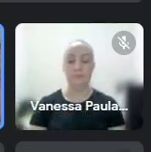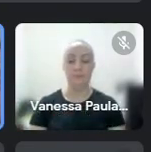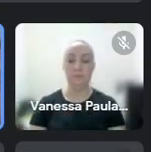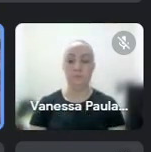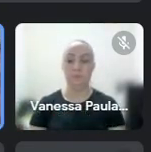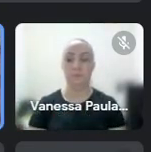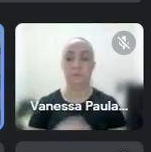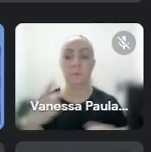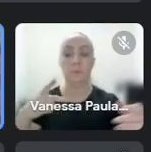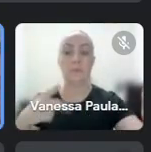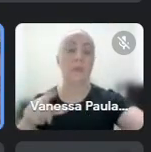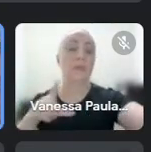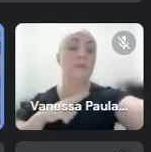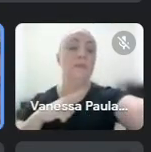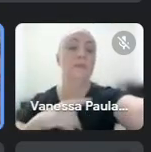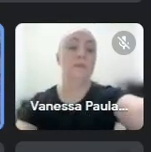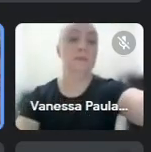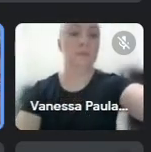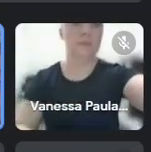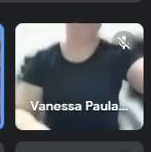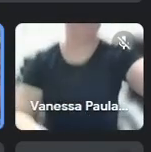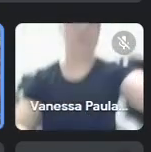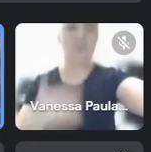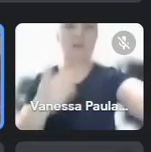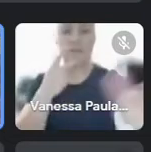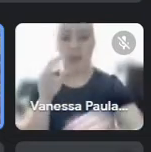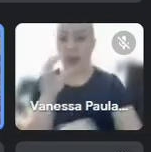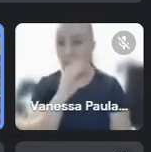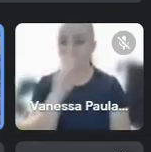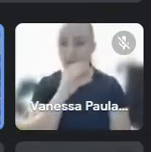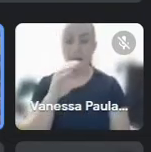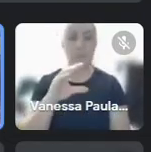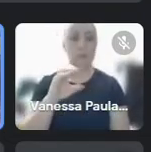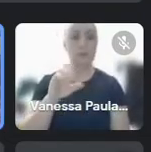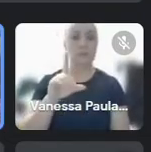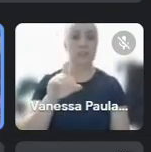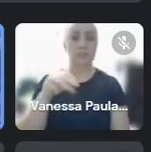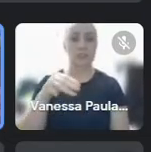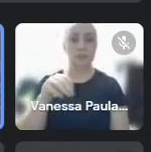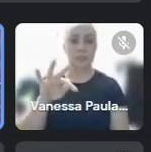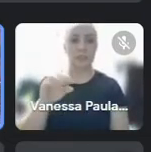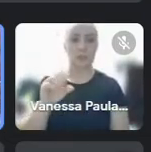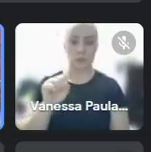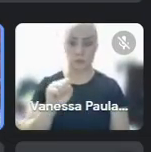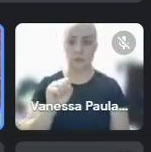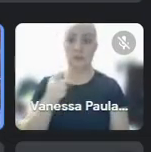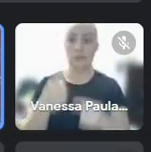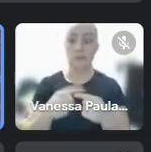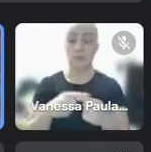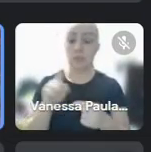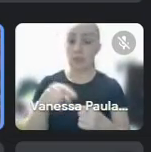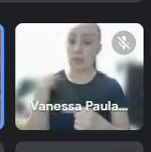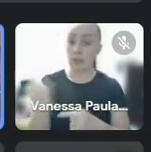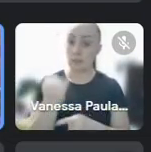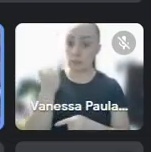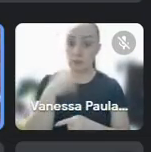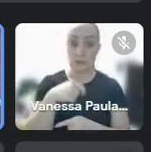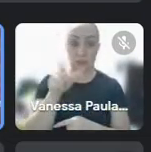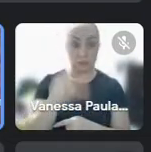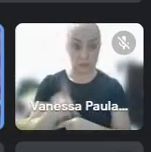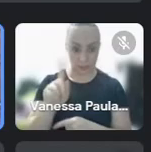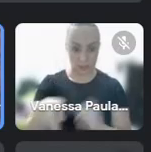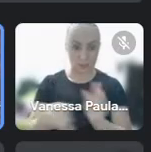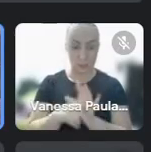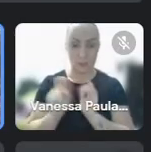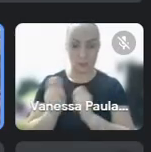E aqui, os sedimentos, eu vou falar rapidamente dos sedimentos, que é muito importante, gente. Olha, para quem é da aquicultura, para quem é